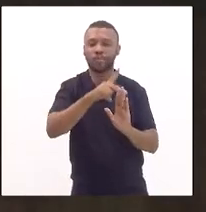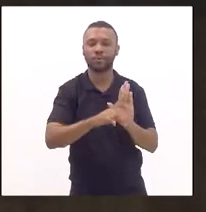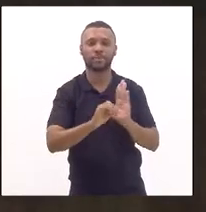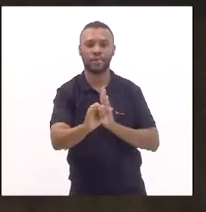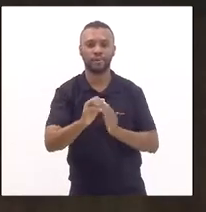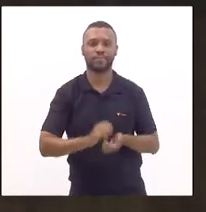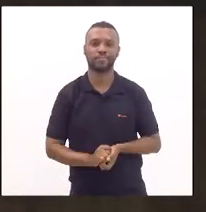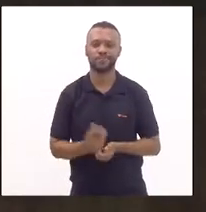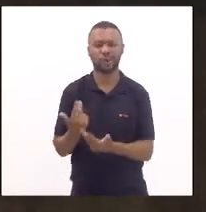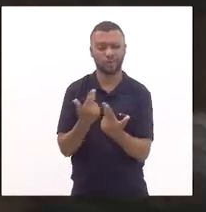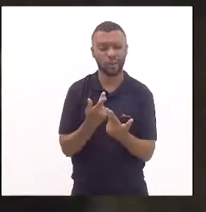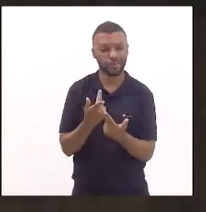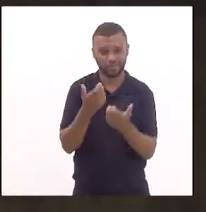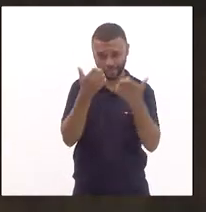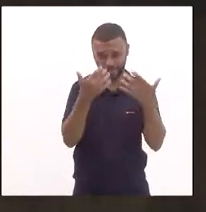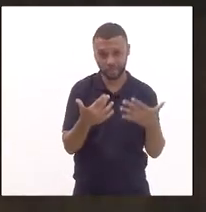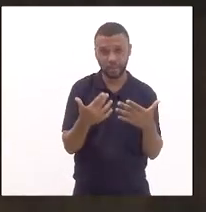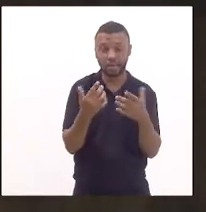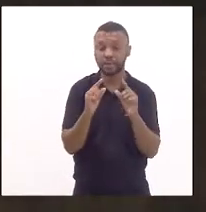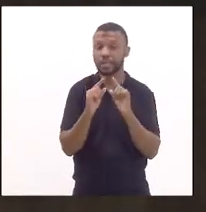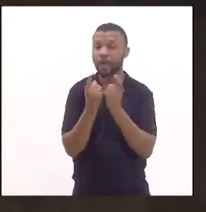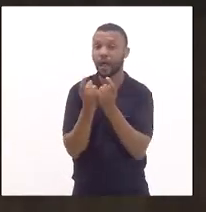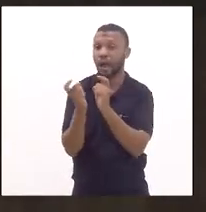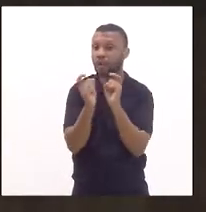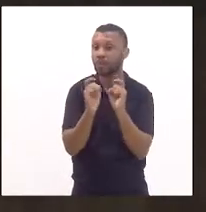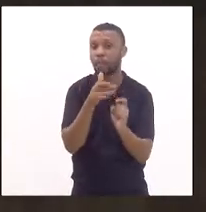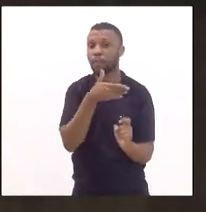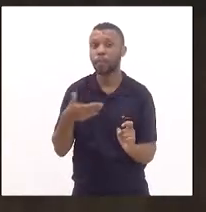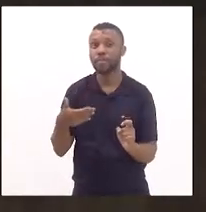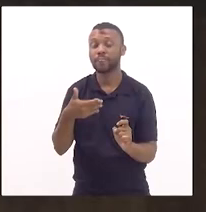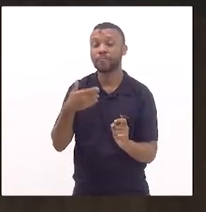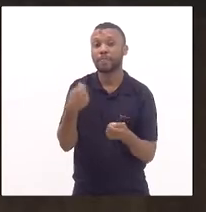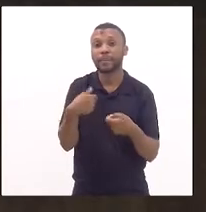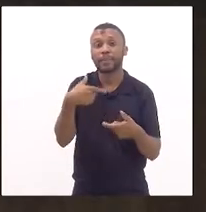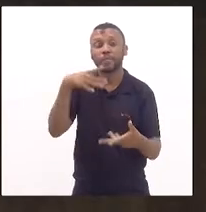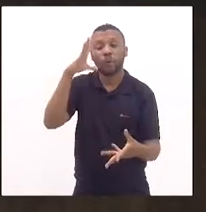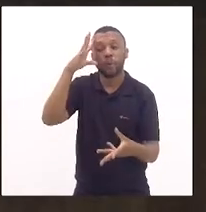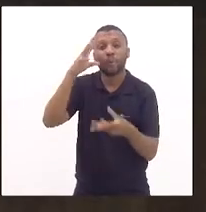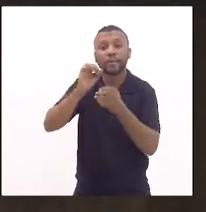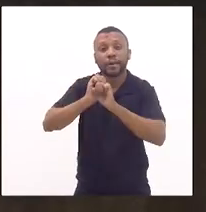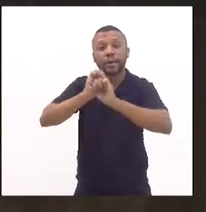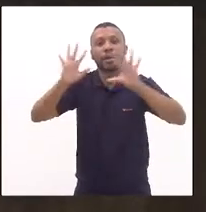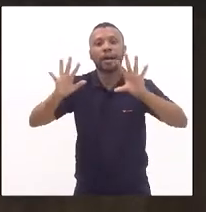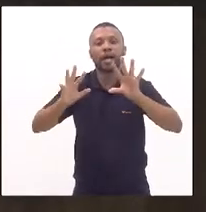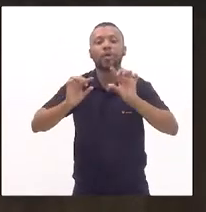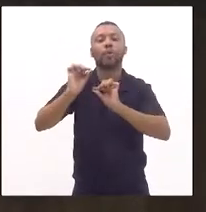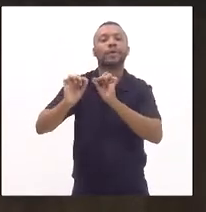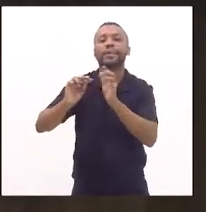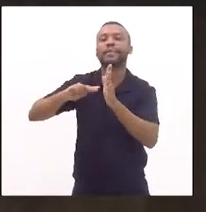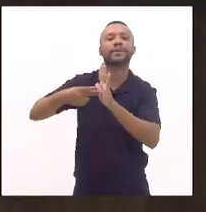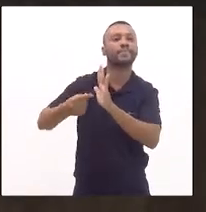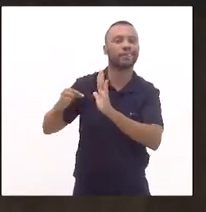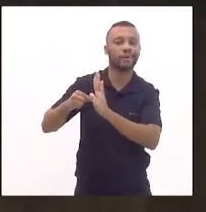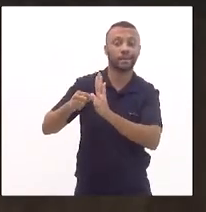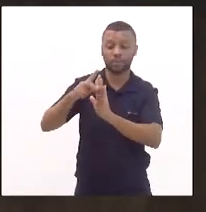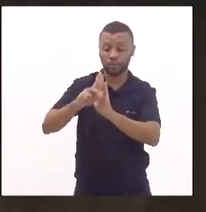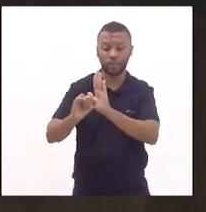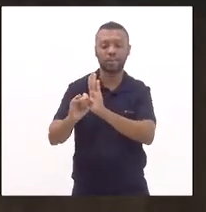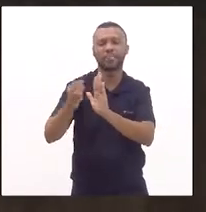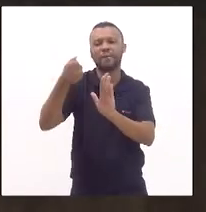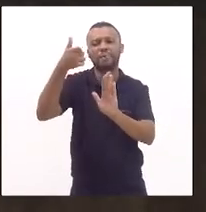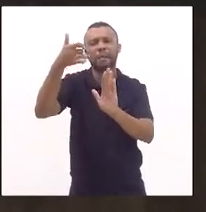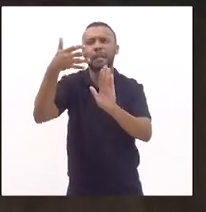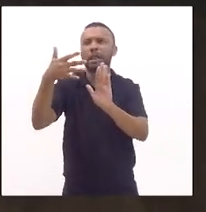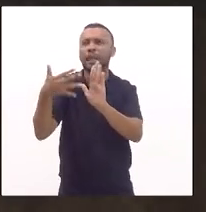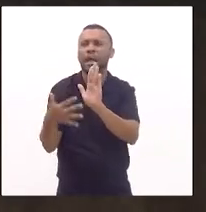na audiência pública, precisamos entender do jogo. E esse projeto não está falando só a